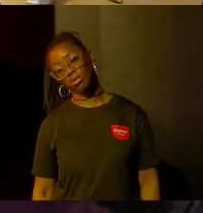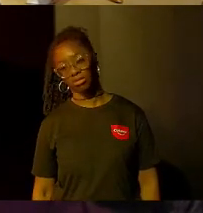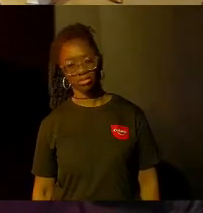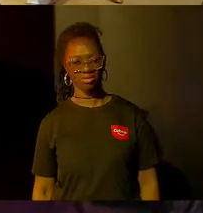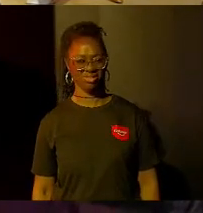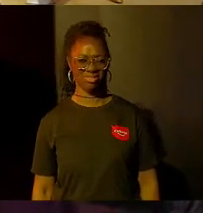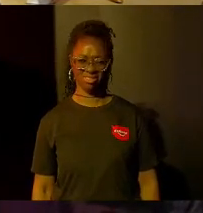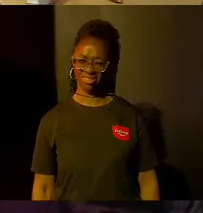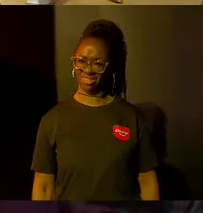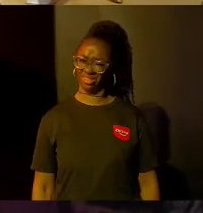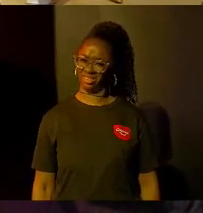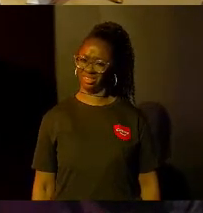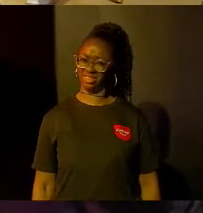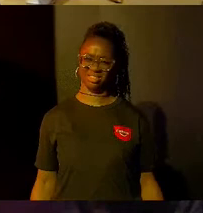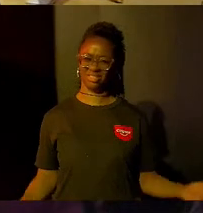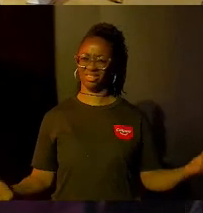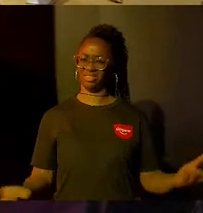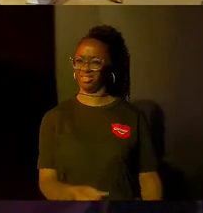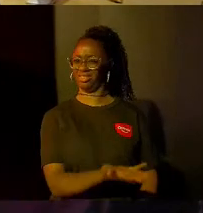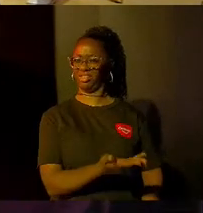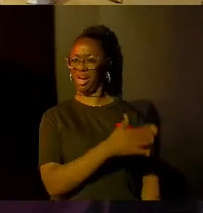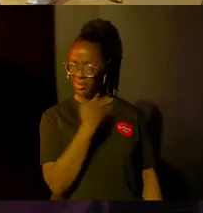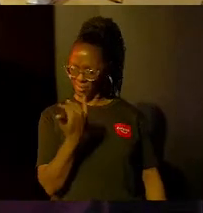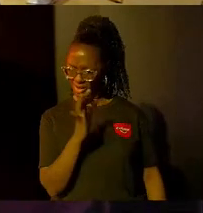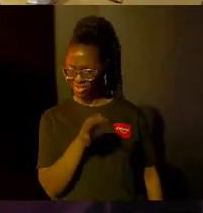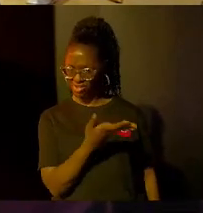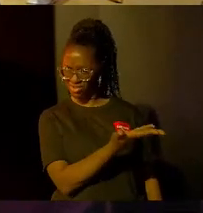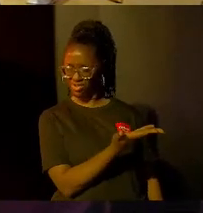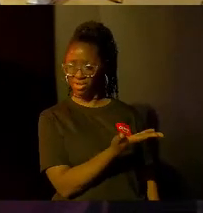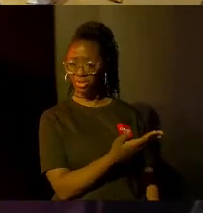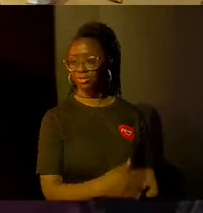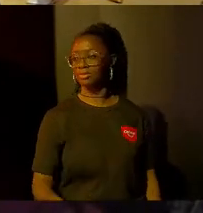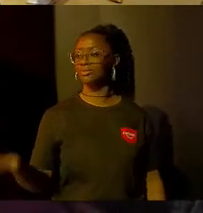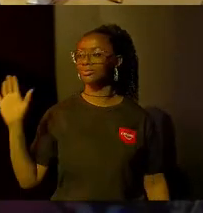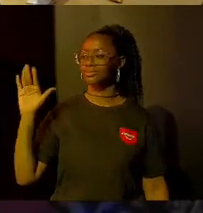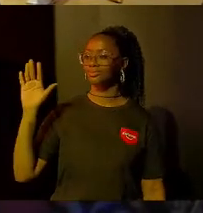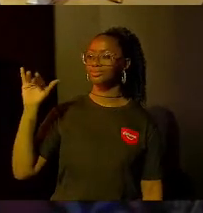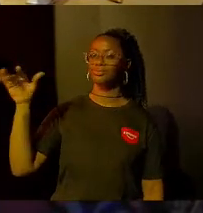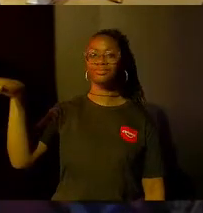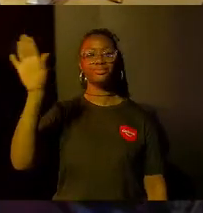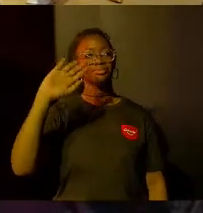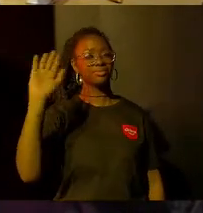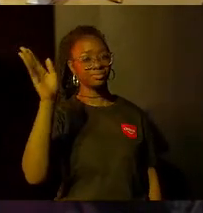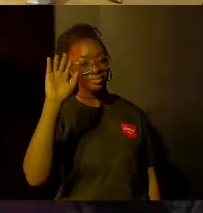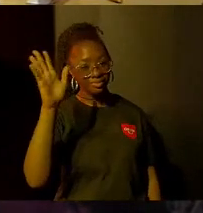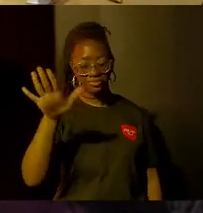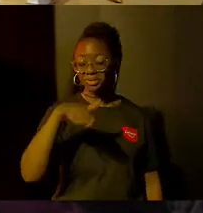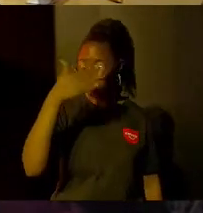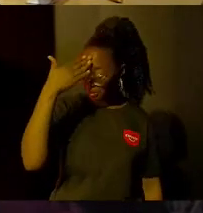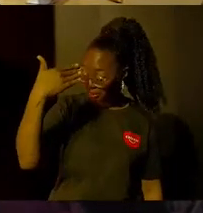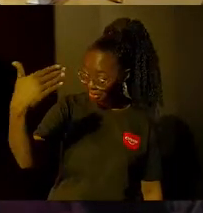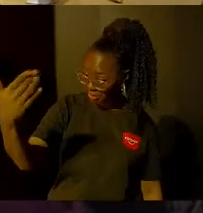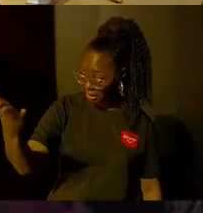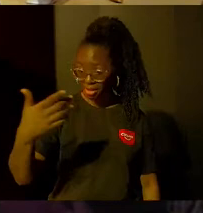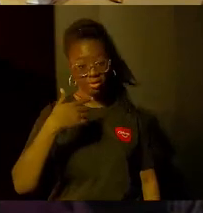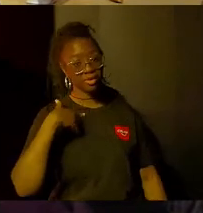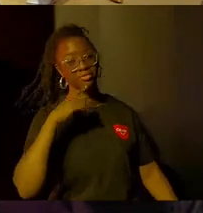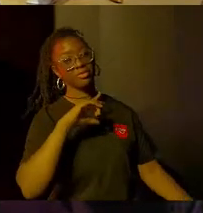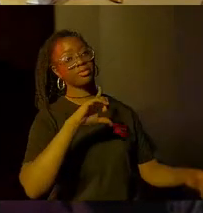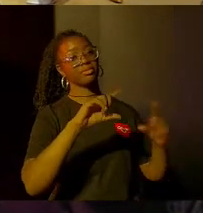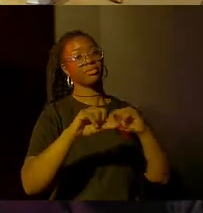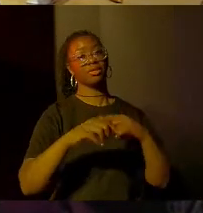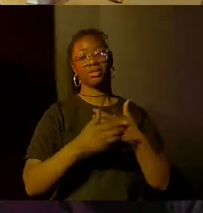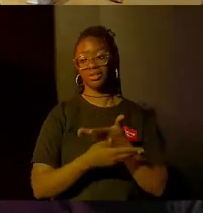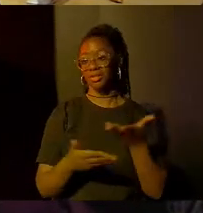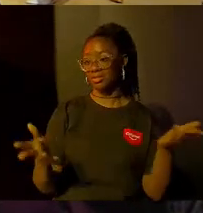eu falei bem é isso a morte é exatamente isso até logo Muito obrigado e fui embora é isso que eu